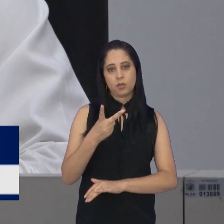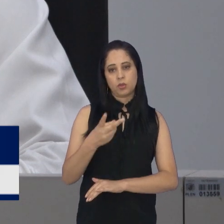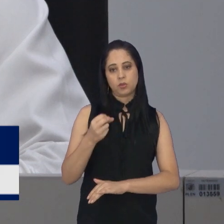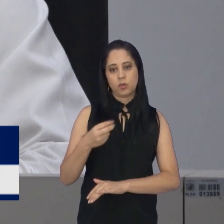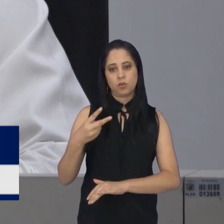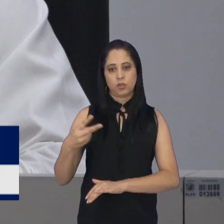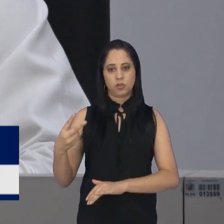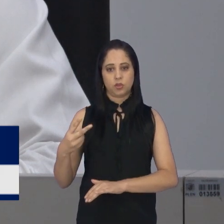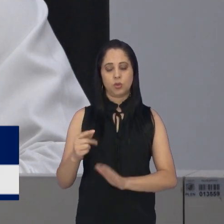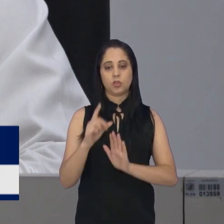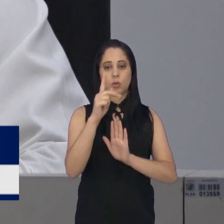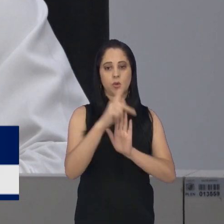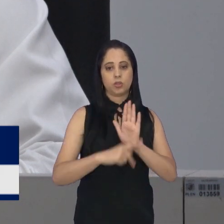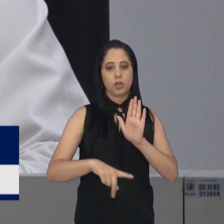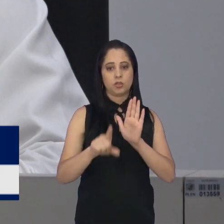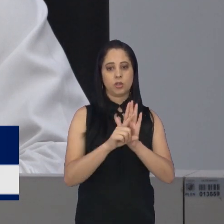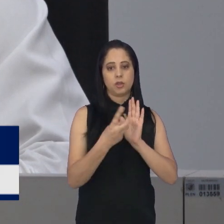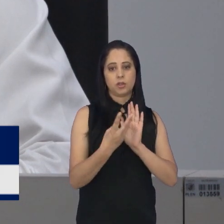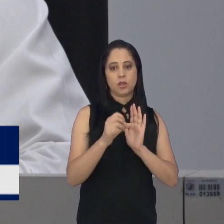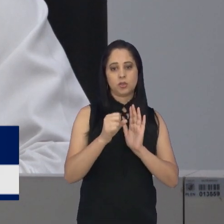11896/2022, projeto de lei número